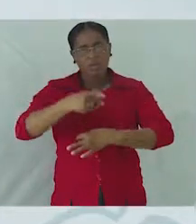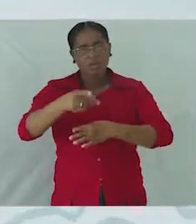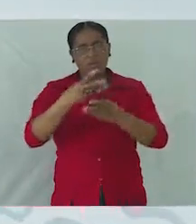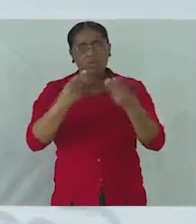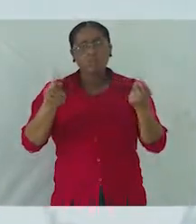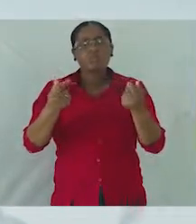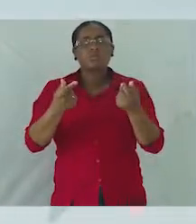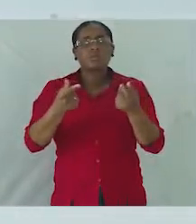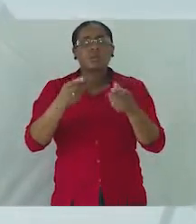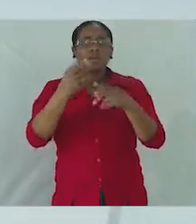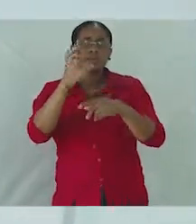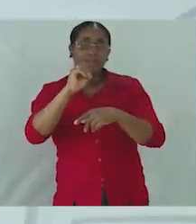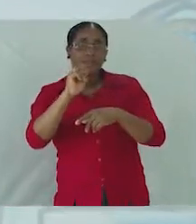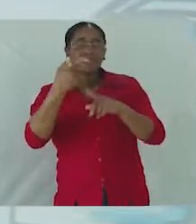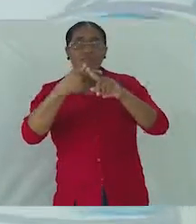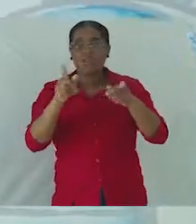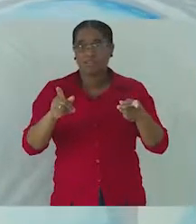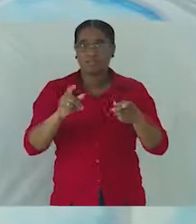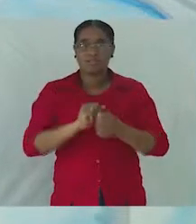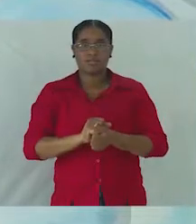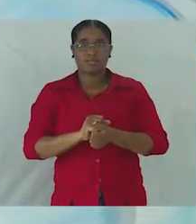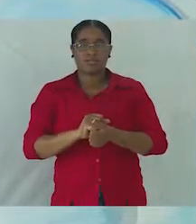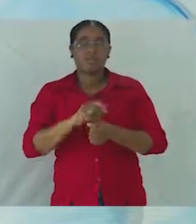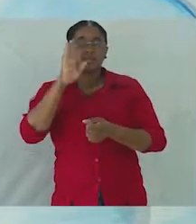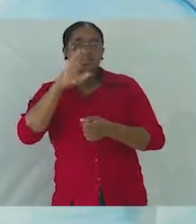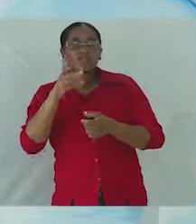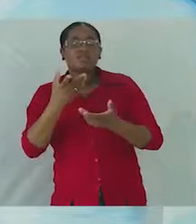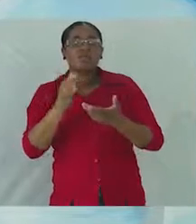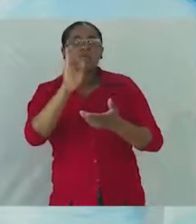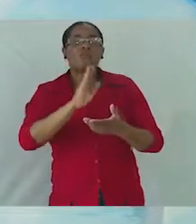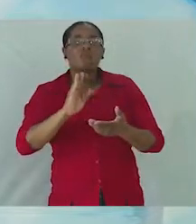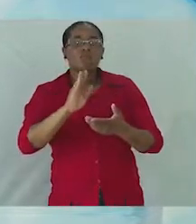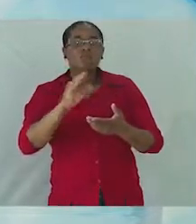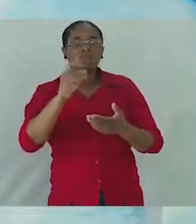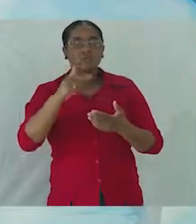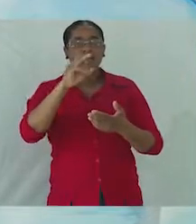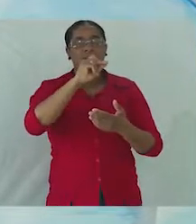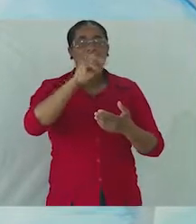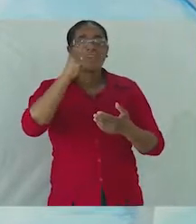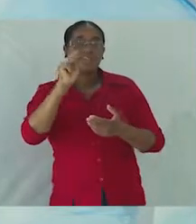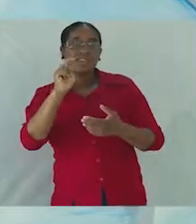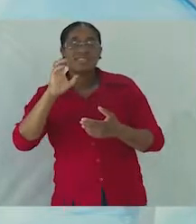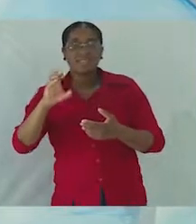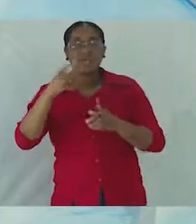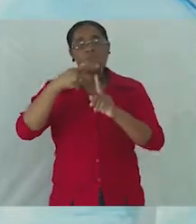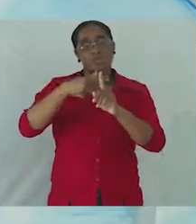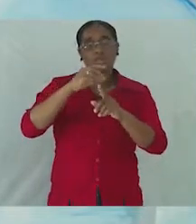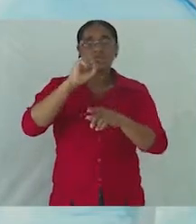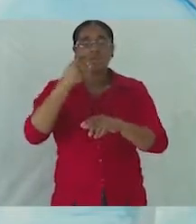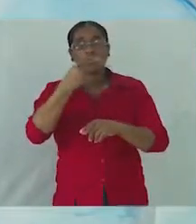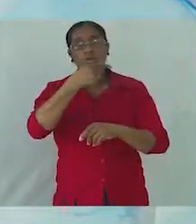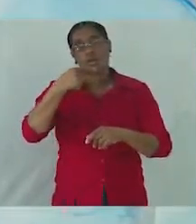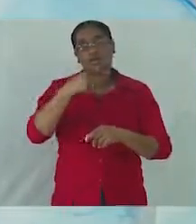solução, é diferente conforme os coeficientes a e c forem positivos ou